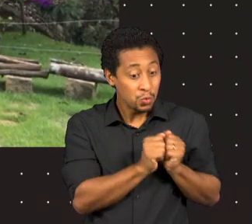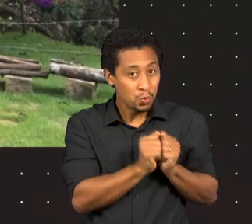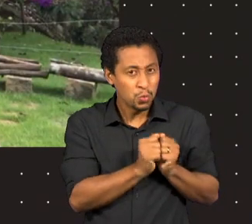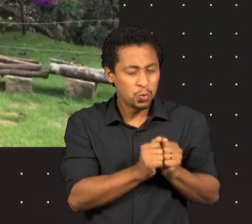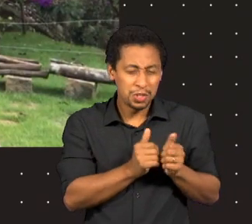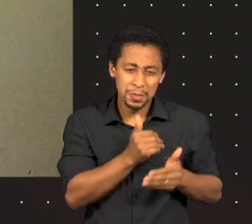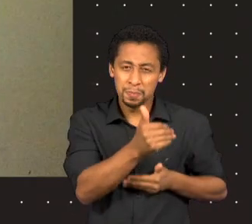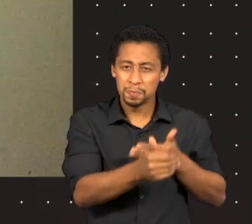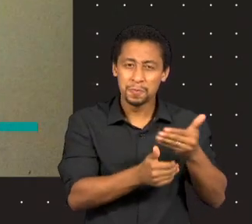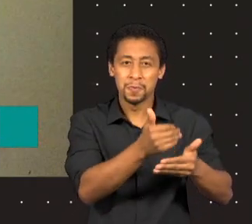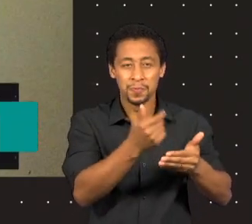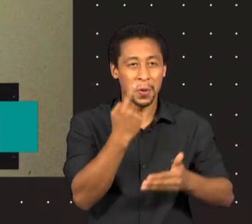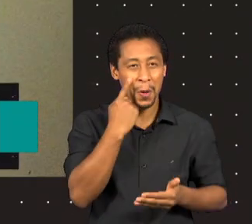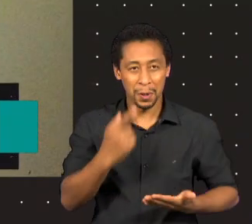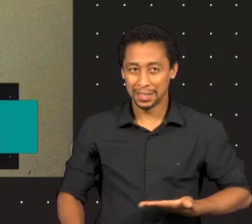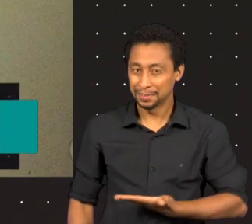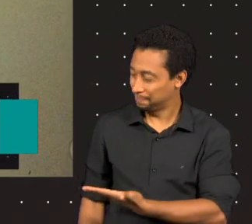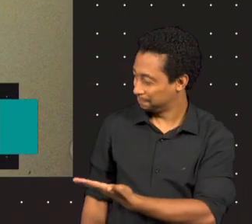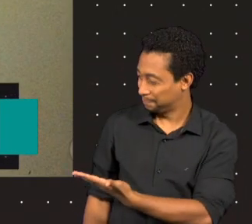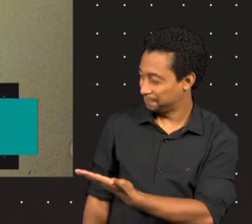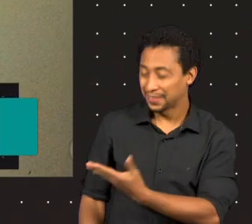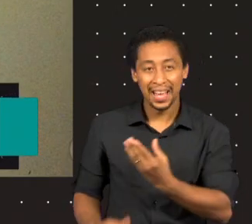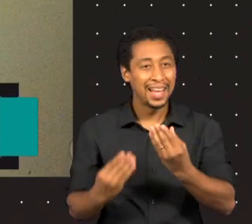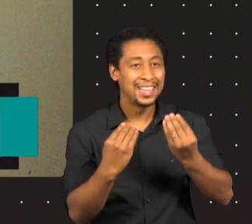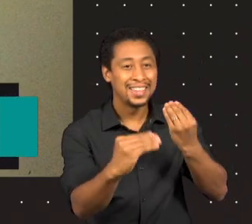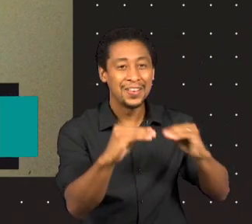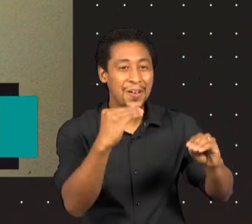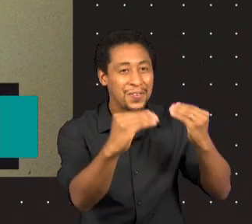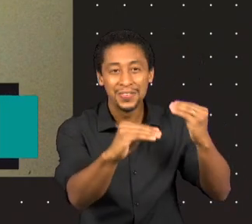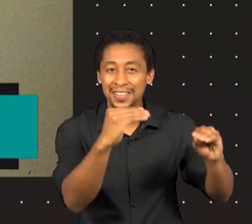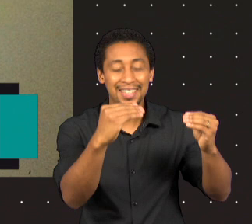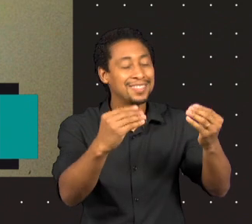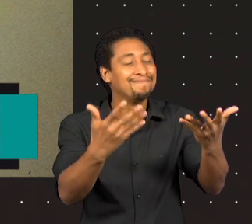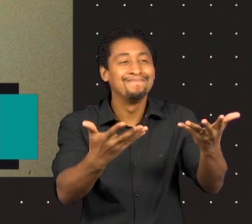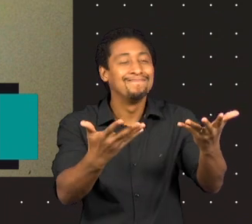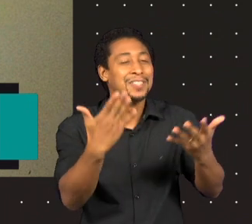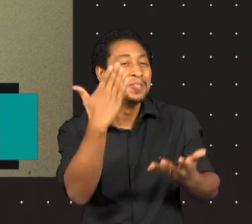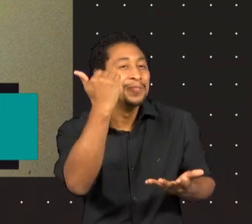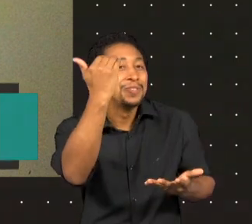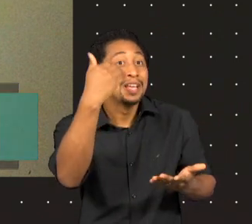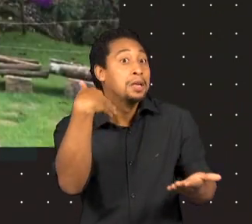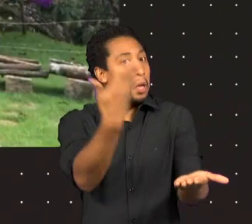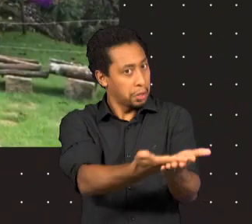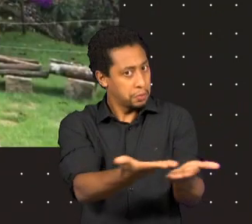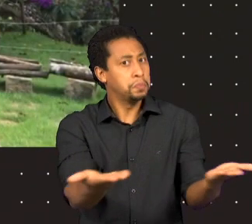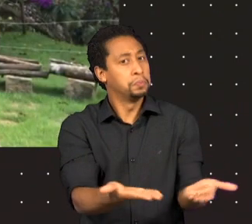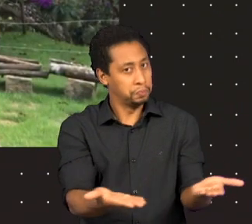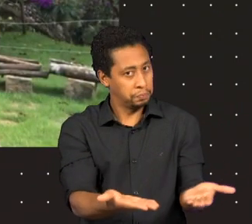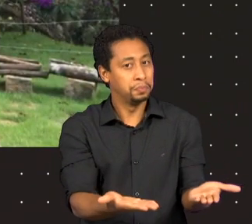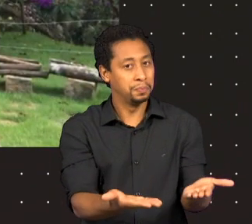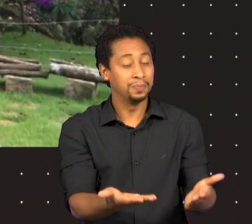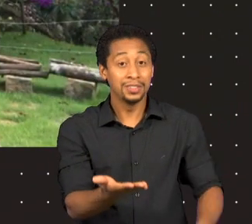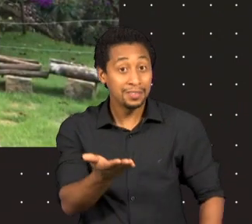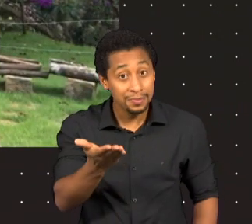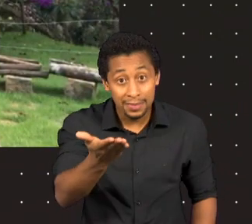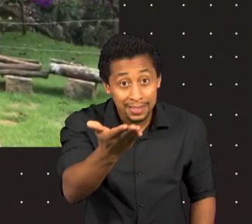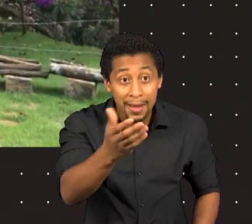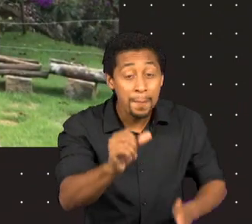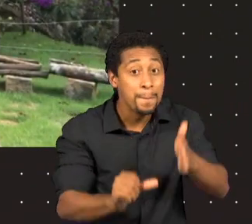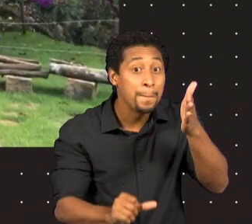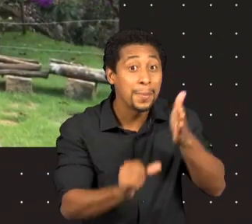e Babi, na novela Gata Comeu, essa novela de tanto sucesso até hoje. E você foi a minha